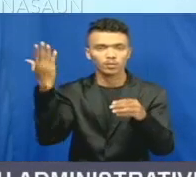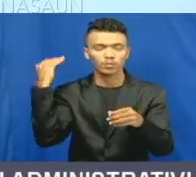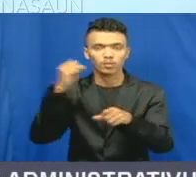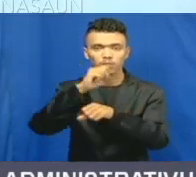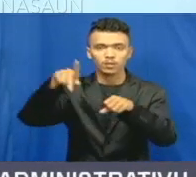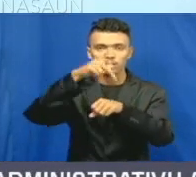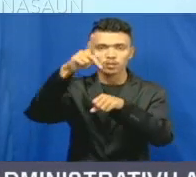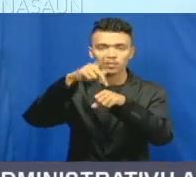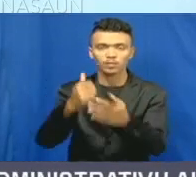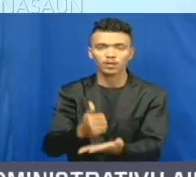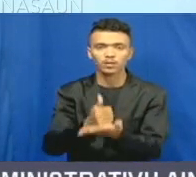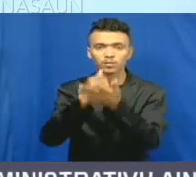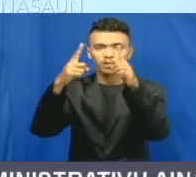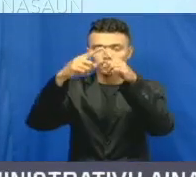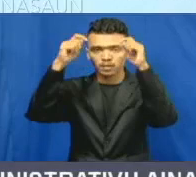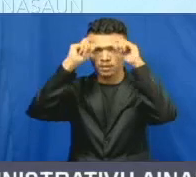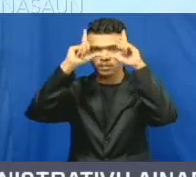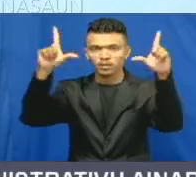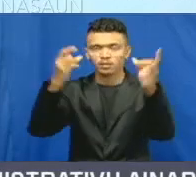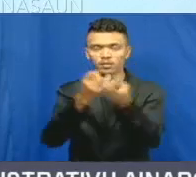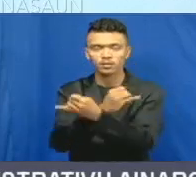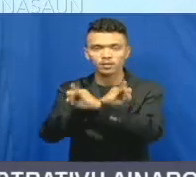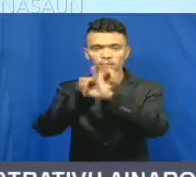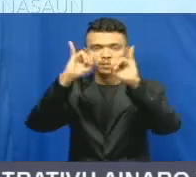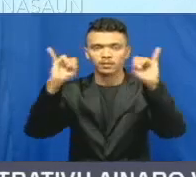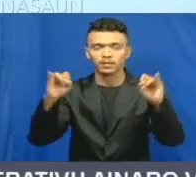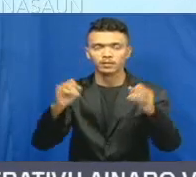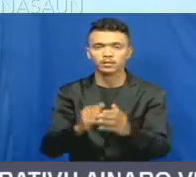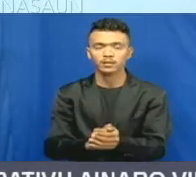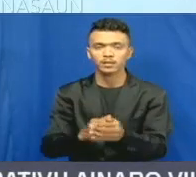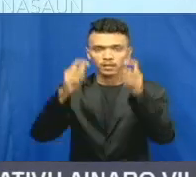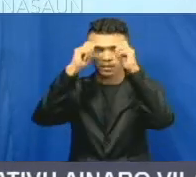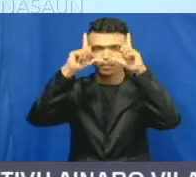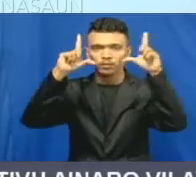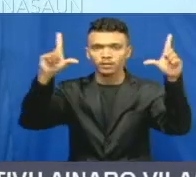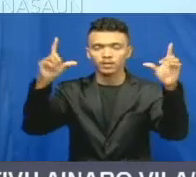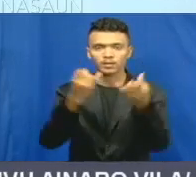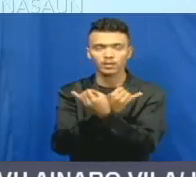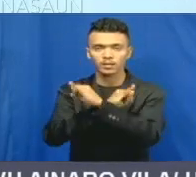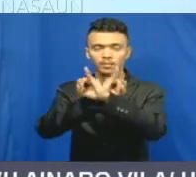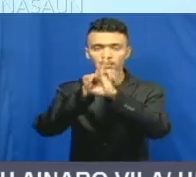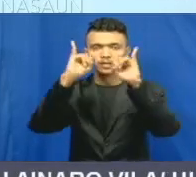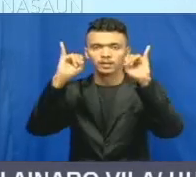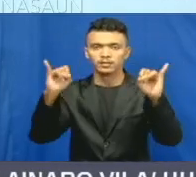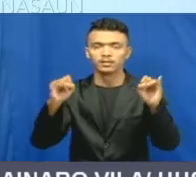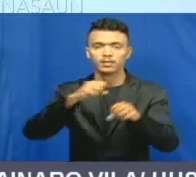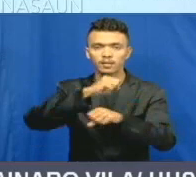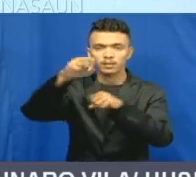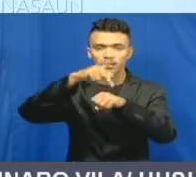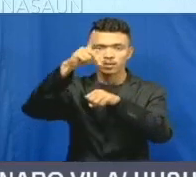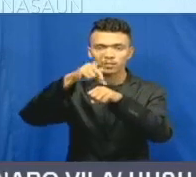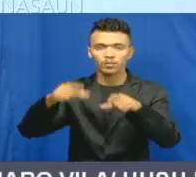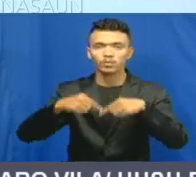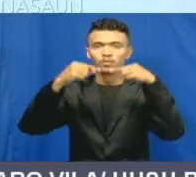Singapura contribui para Timor-Leste na independência. Desde Timor-Leste restaura a independência, Singapura